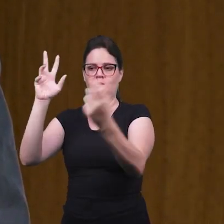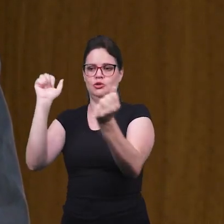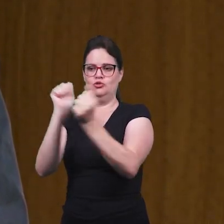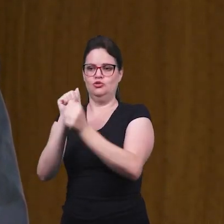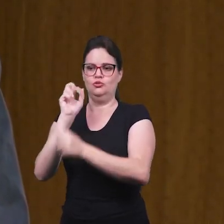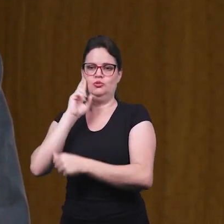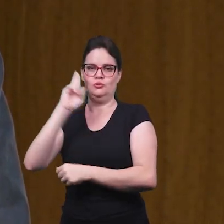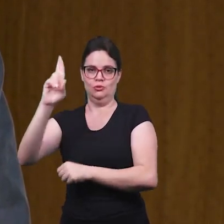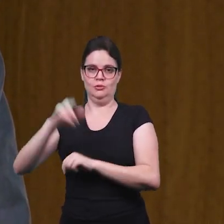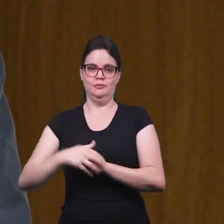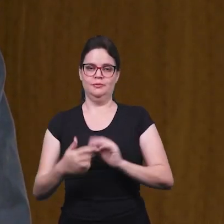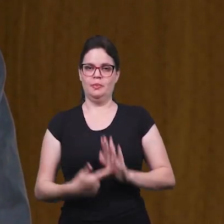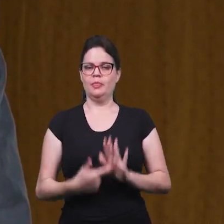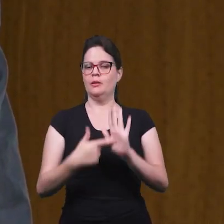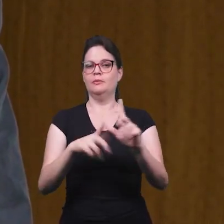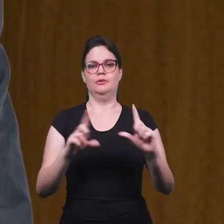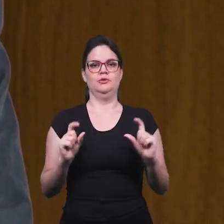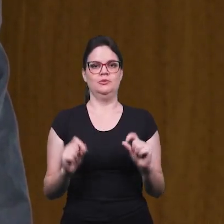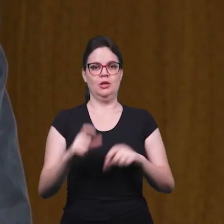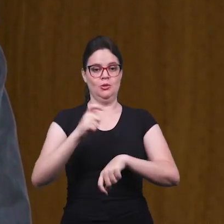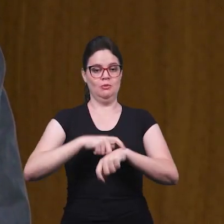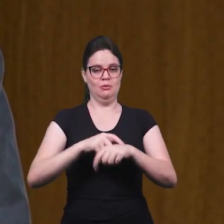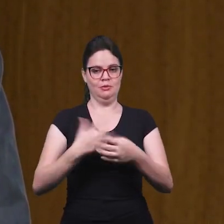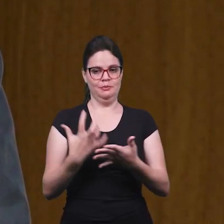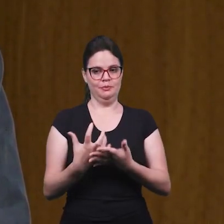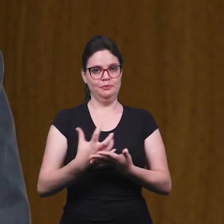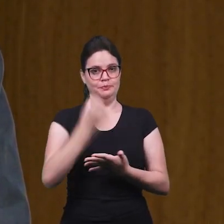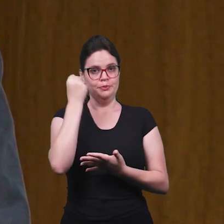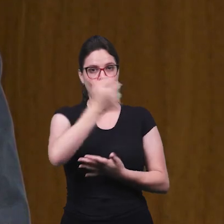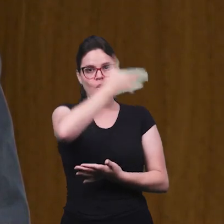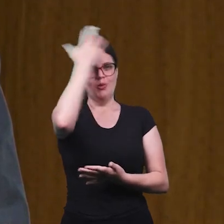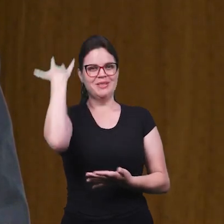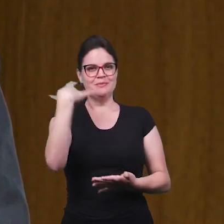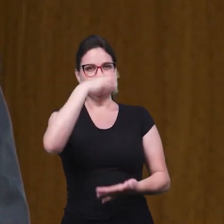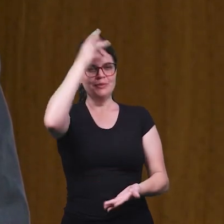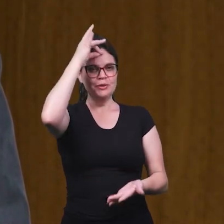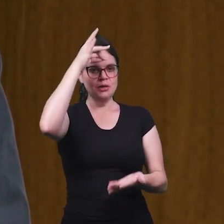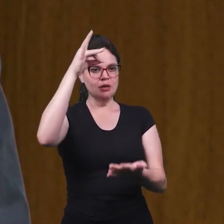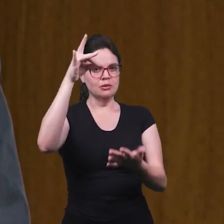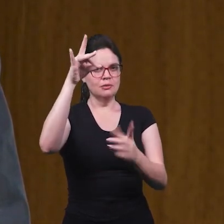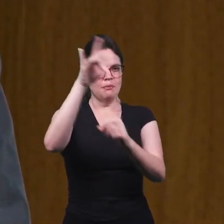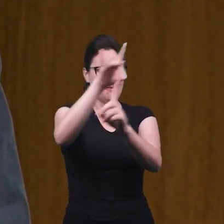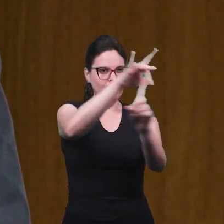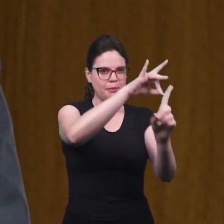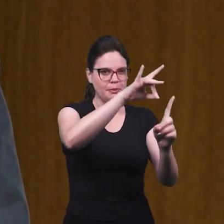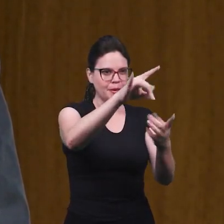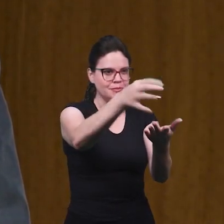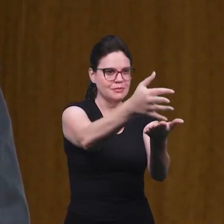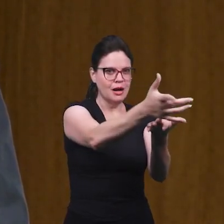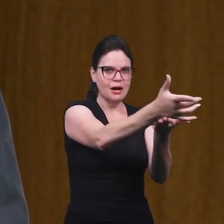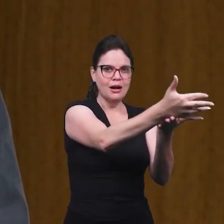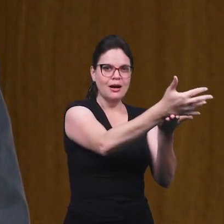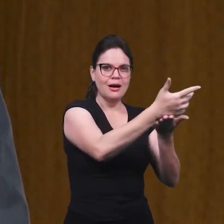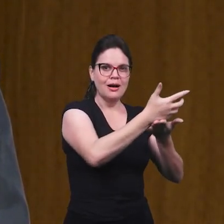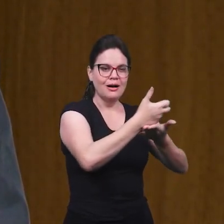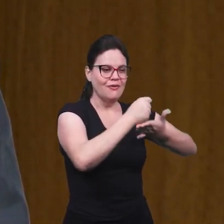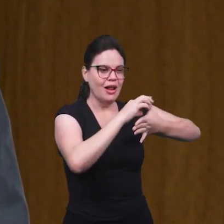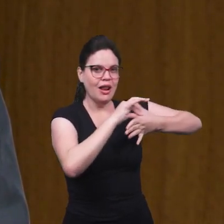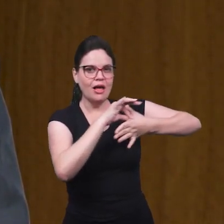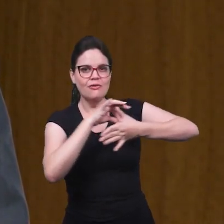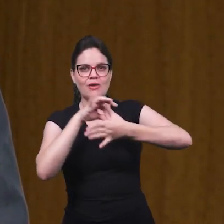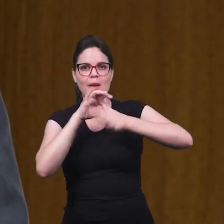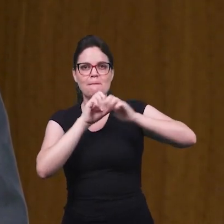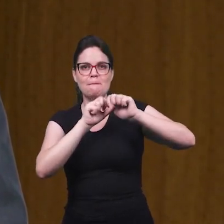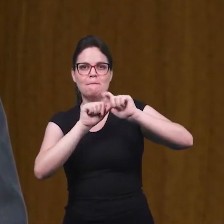arrebatamento, o Espírito Santo vai conduzir a noiva para o encontro nos ares com o noivo, que é Jesus. Então a palavra